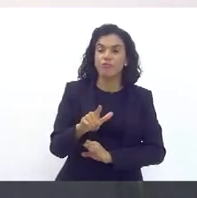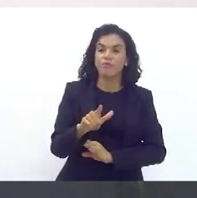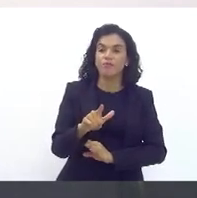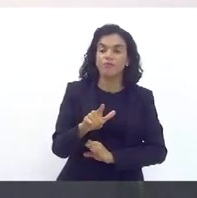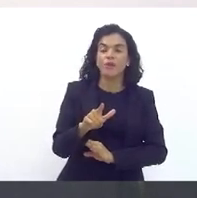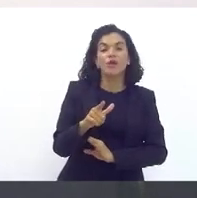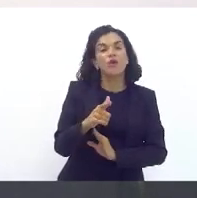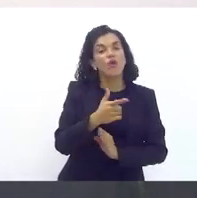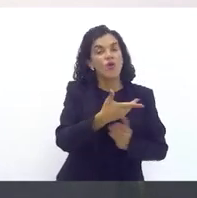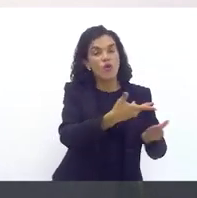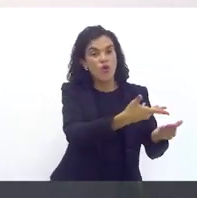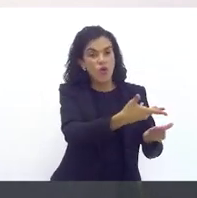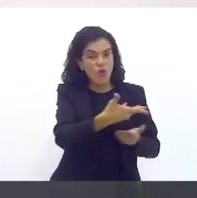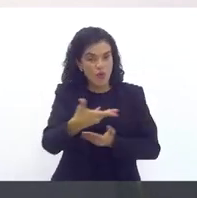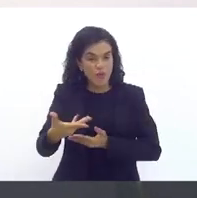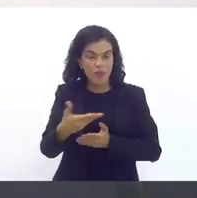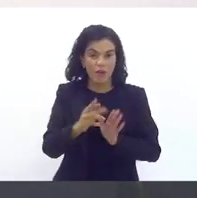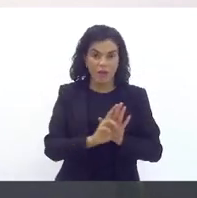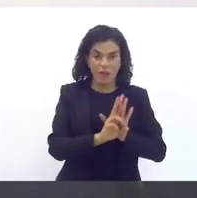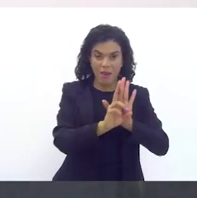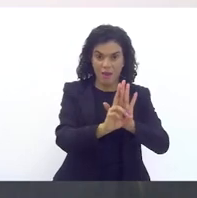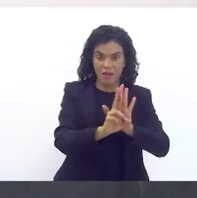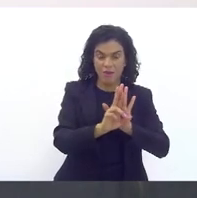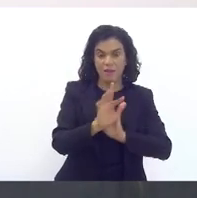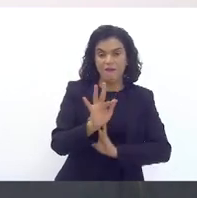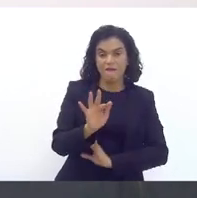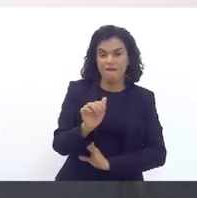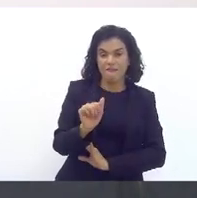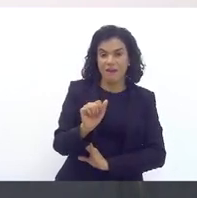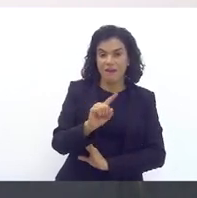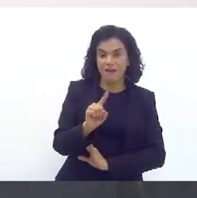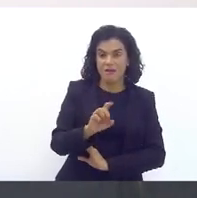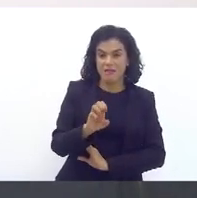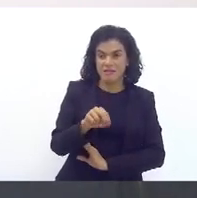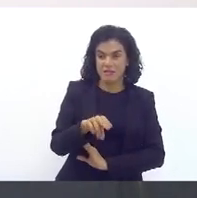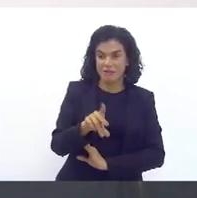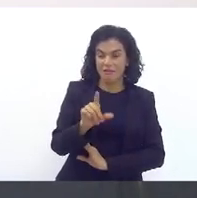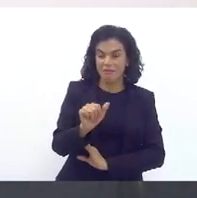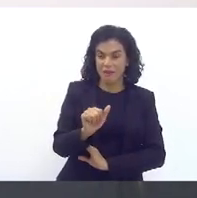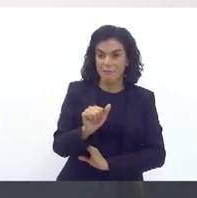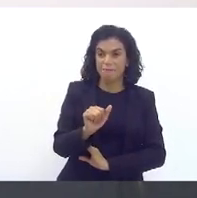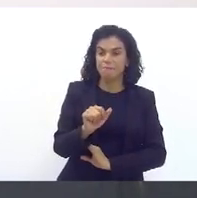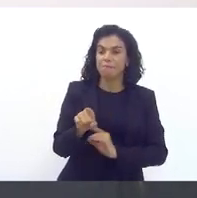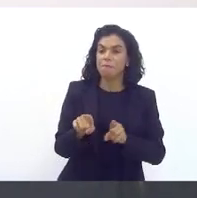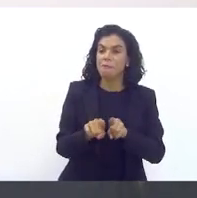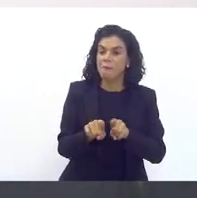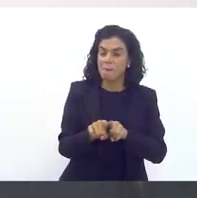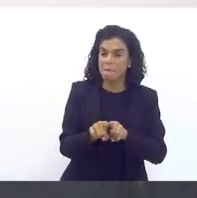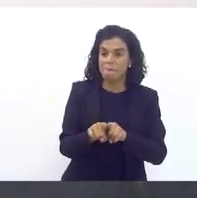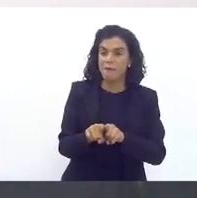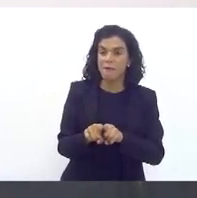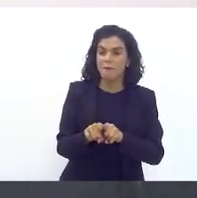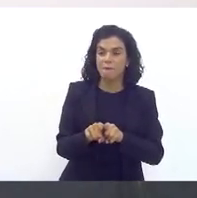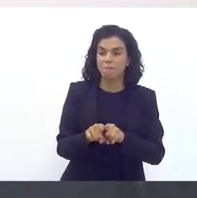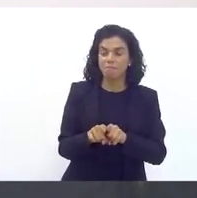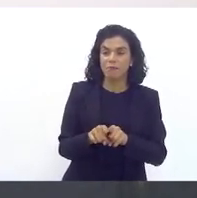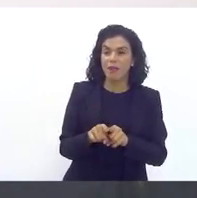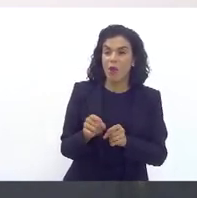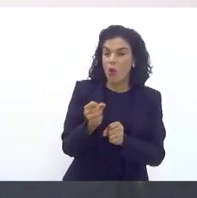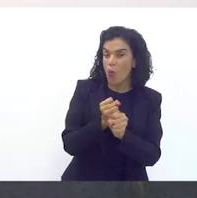os representantes da Fazenda, que acompanham o regime. Aliás, diga-se passagem, que no